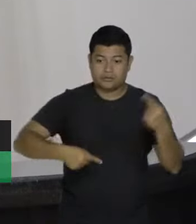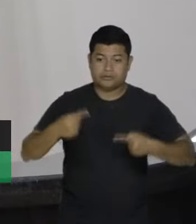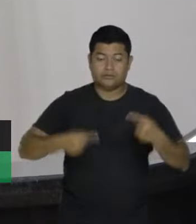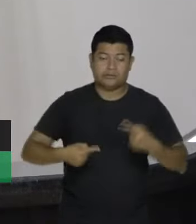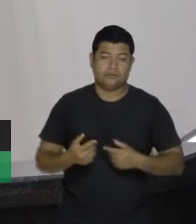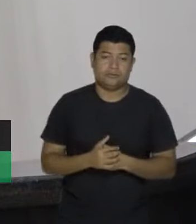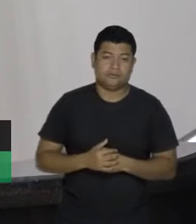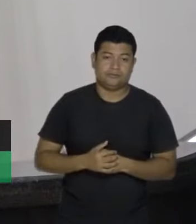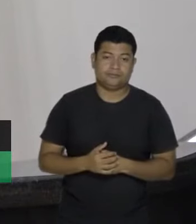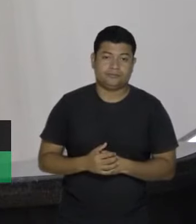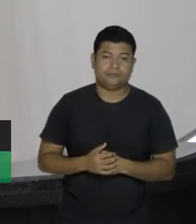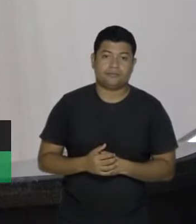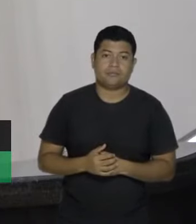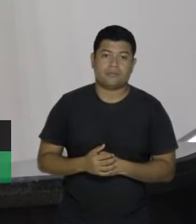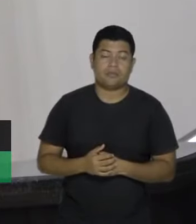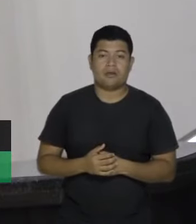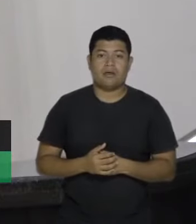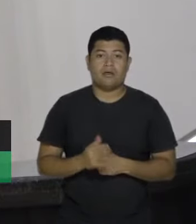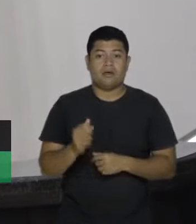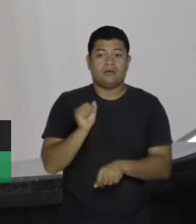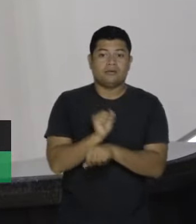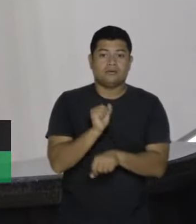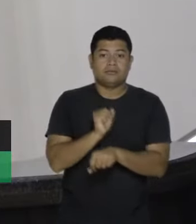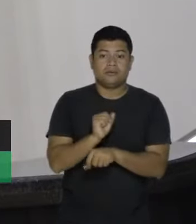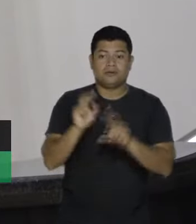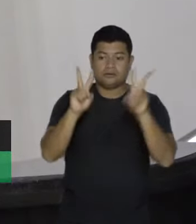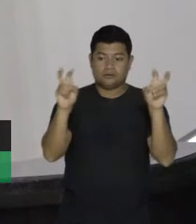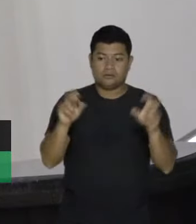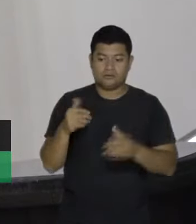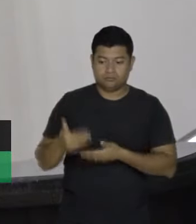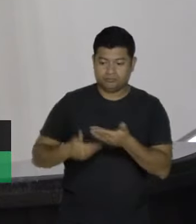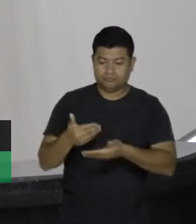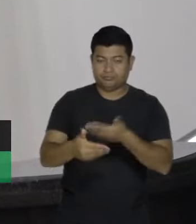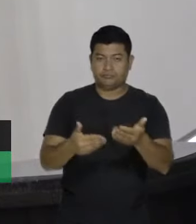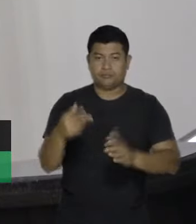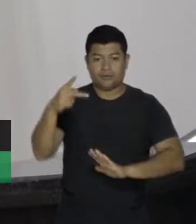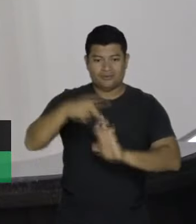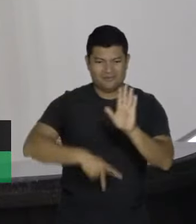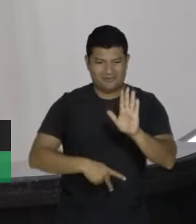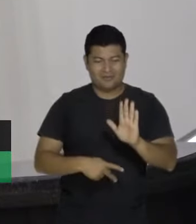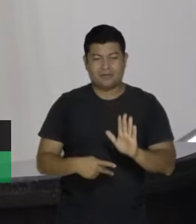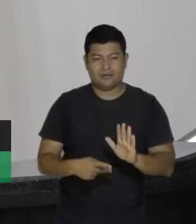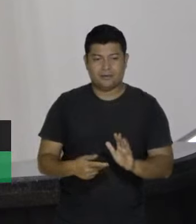eu espero que essa matéria caminhe pelo plenário no menor breve